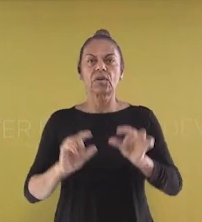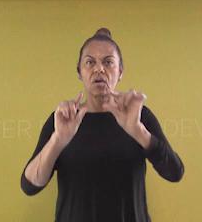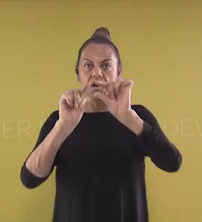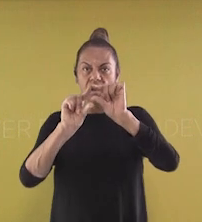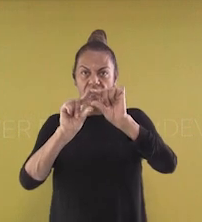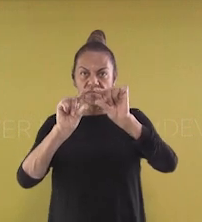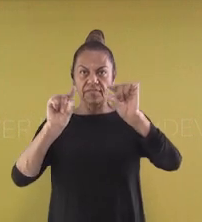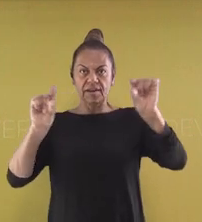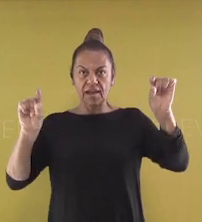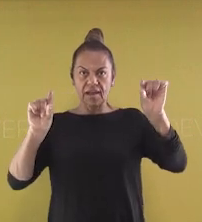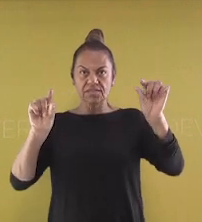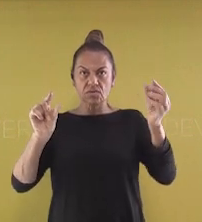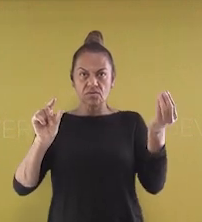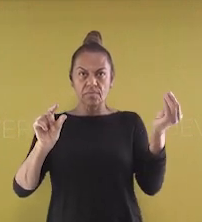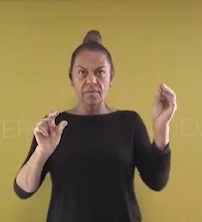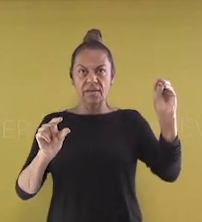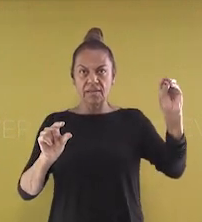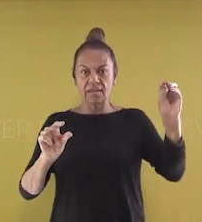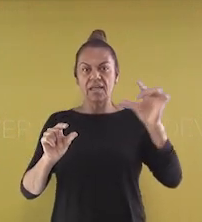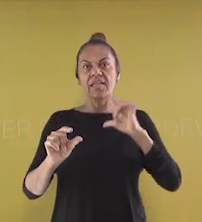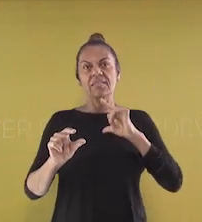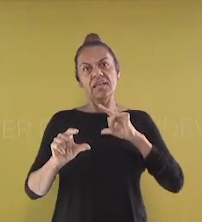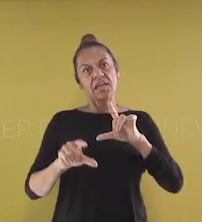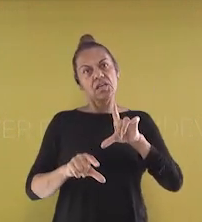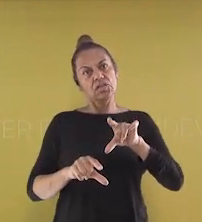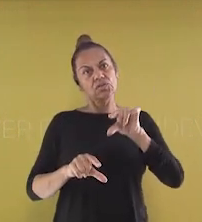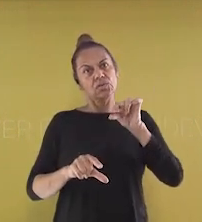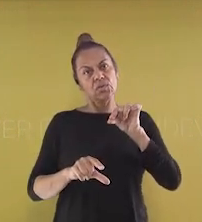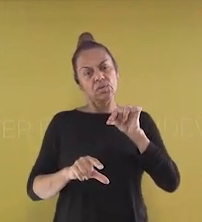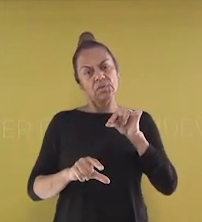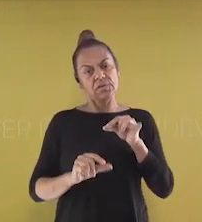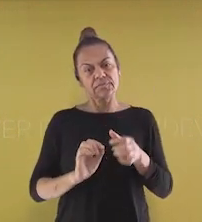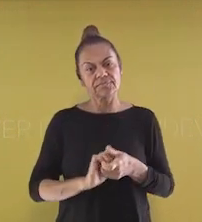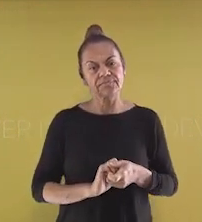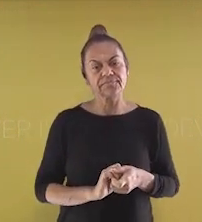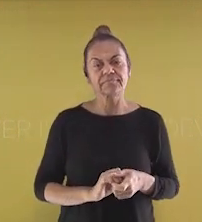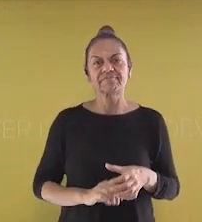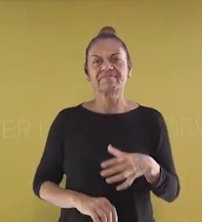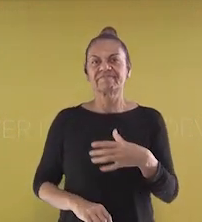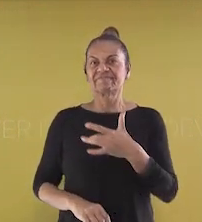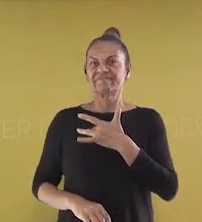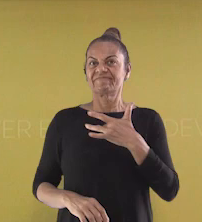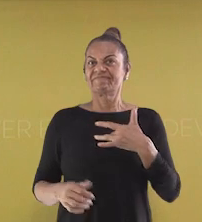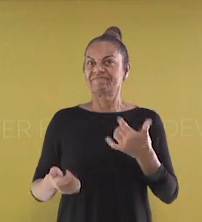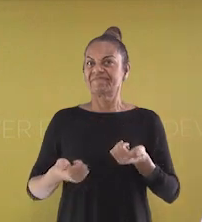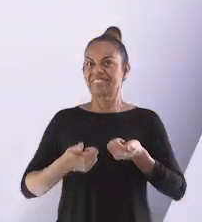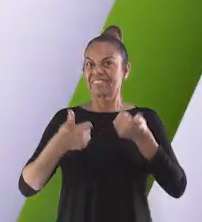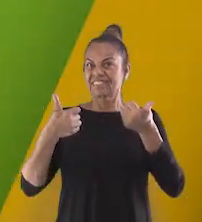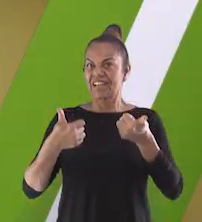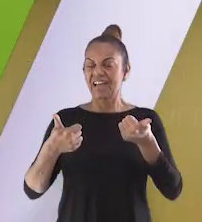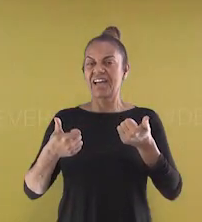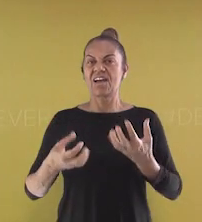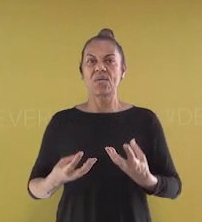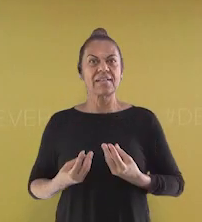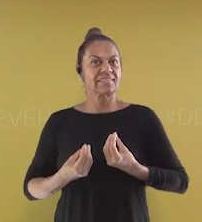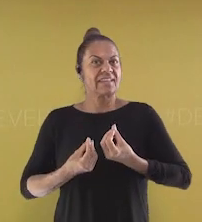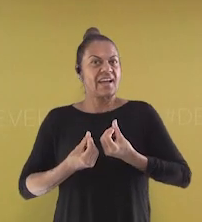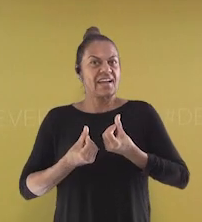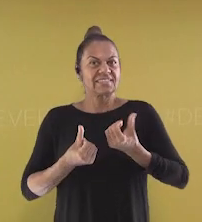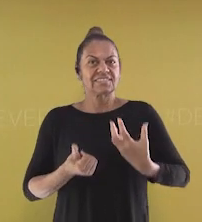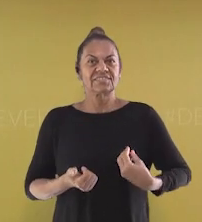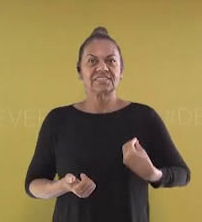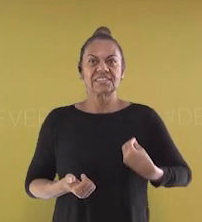agora, apontando a câmera do seu celular para o QR Code que está aparecendo aí na nossa tela. É rapidinho. Complete